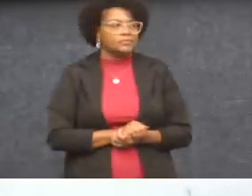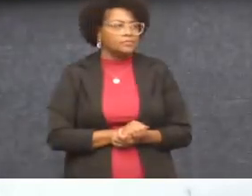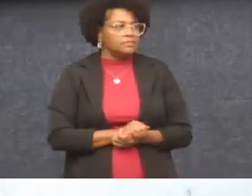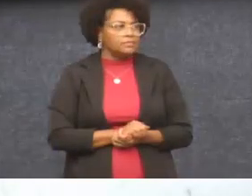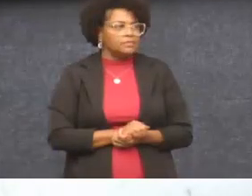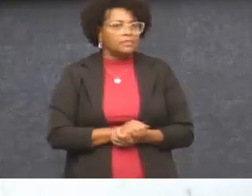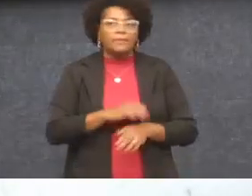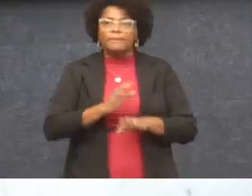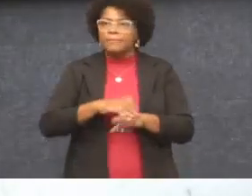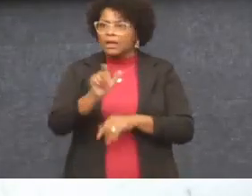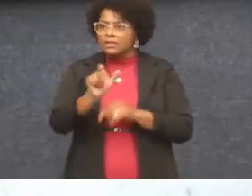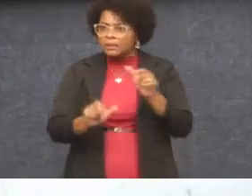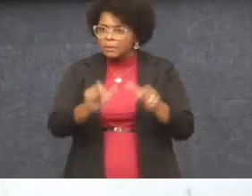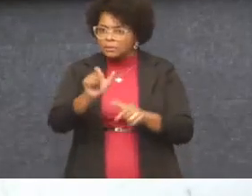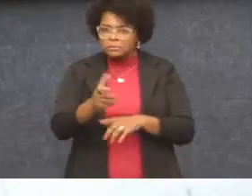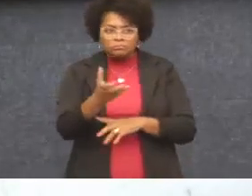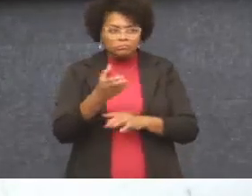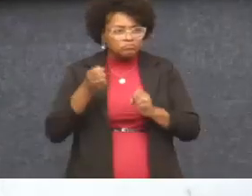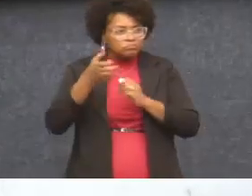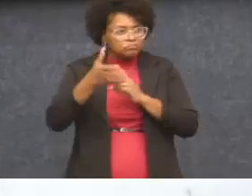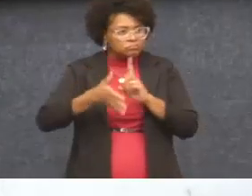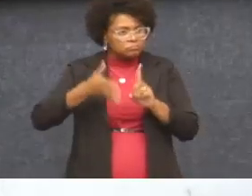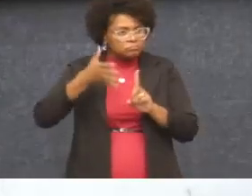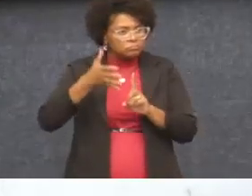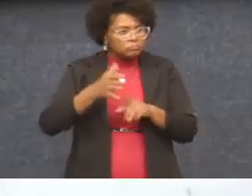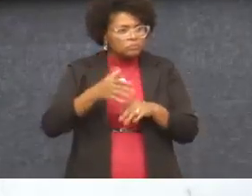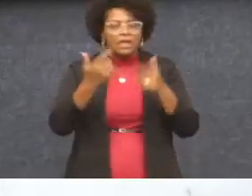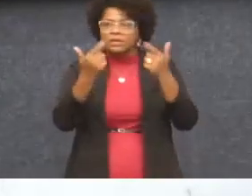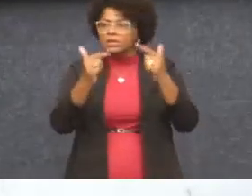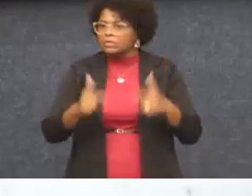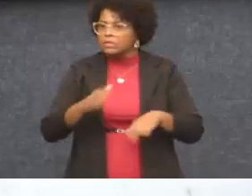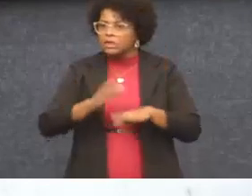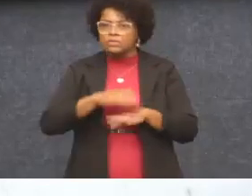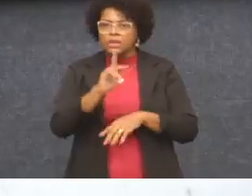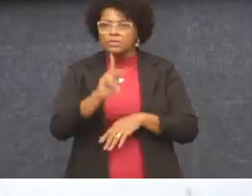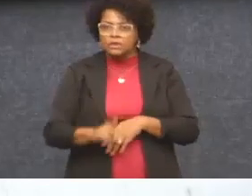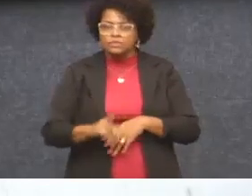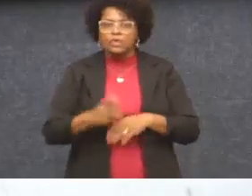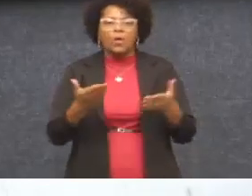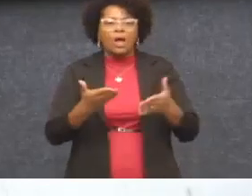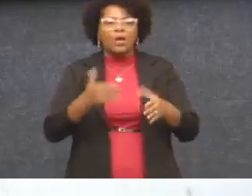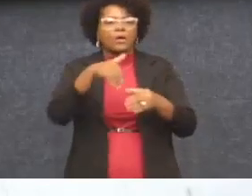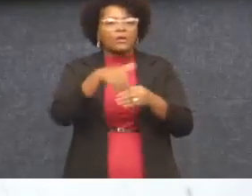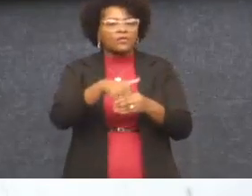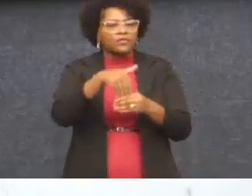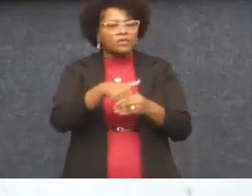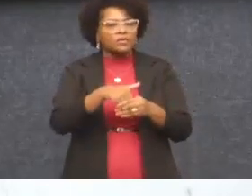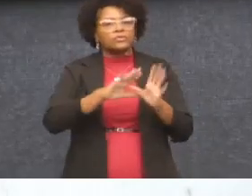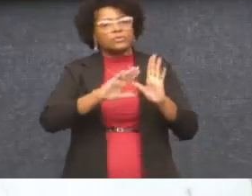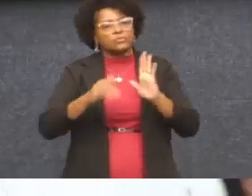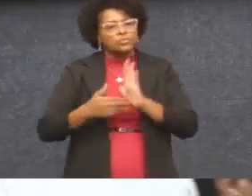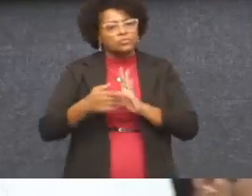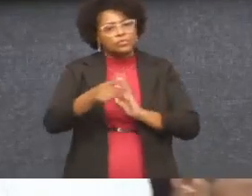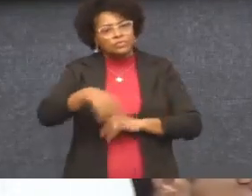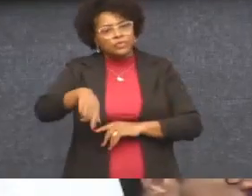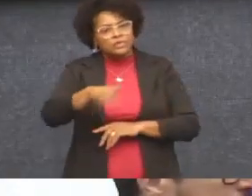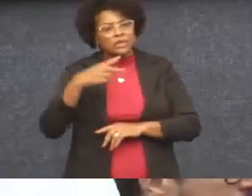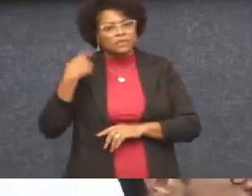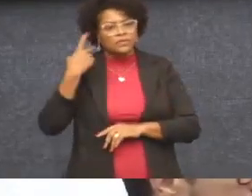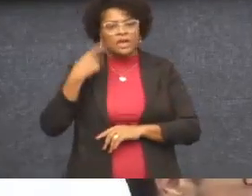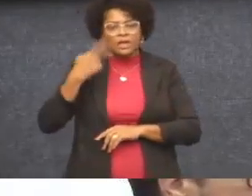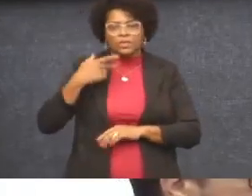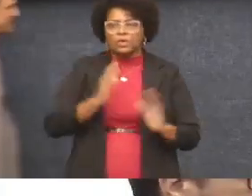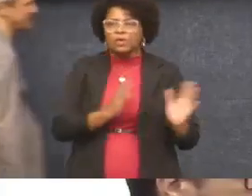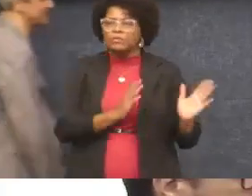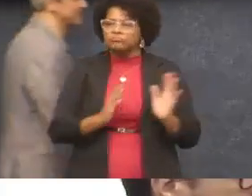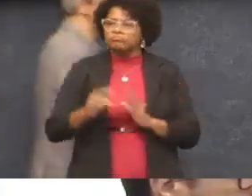Mais alguém para encaminhar? Bom, não havendo mais quem queira encaminhar, eu coloco em votação. Senhoras vereadoras, senhores vereadores, estamos em processo